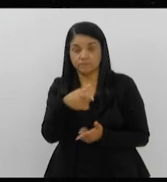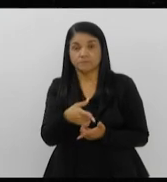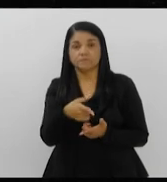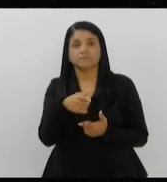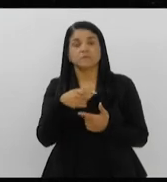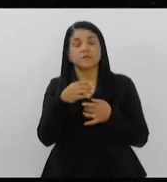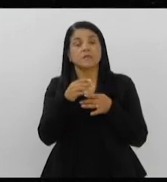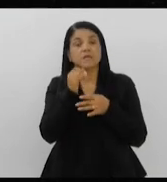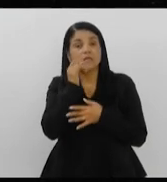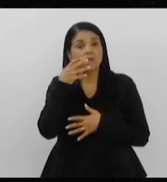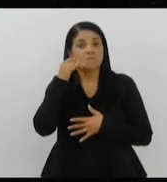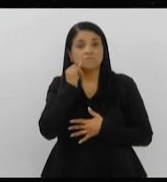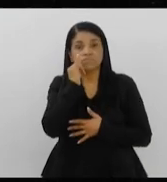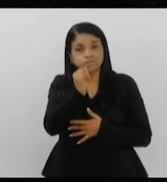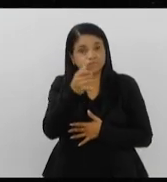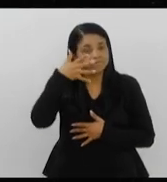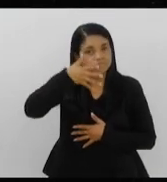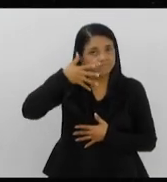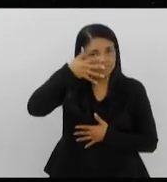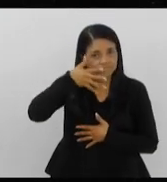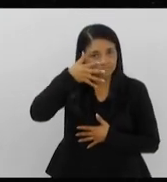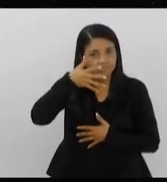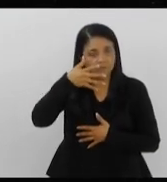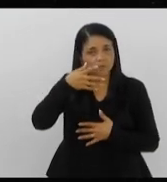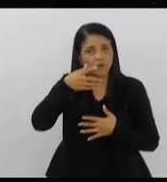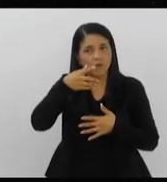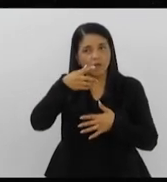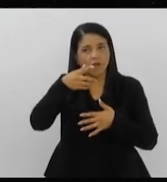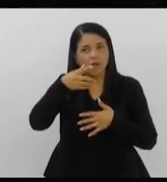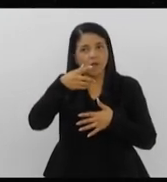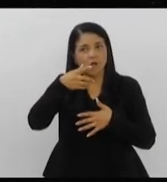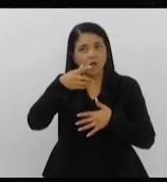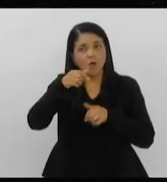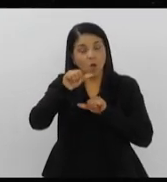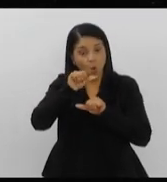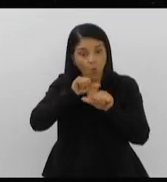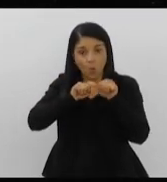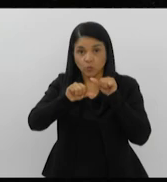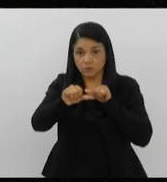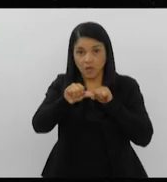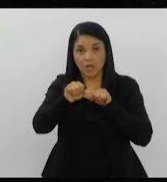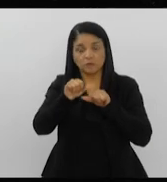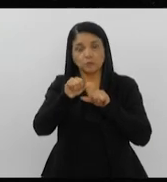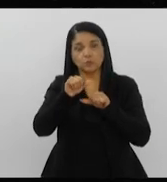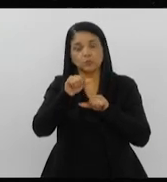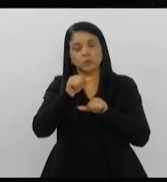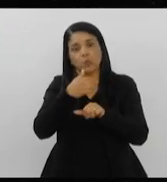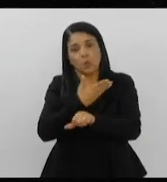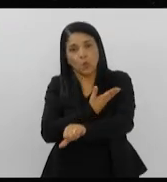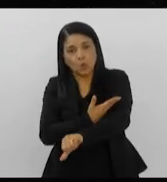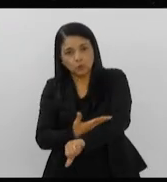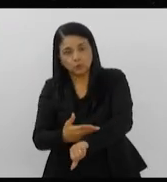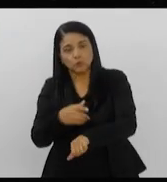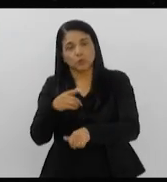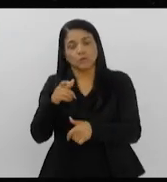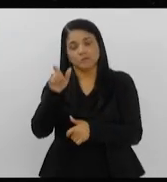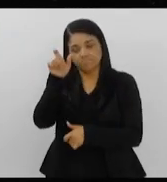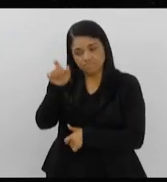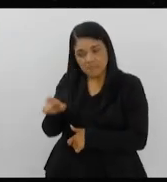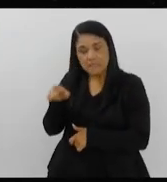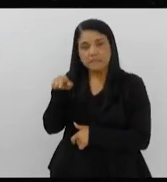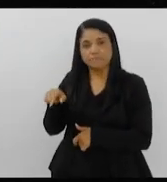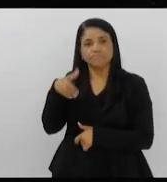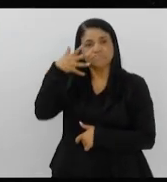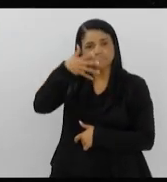seguinte olha ao contrário do hábito dele um grande criminalista um grande orador